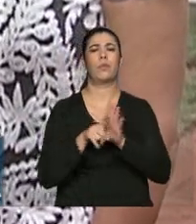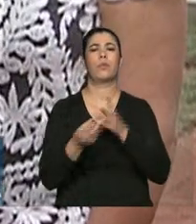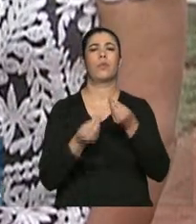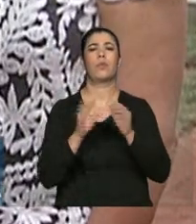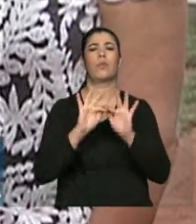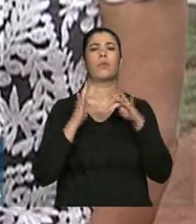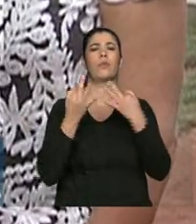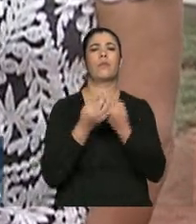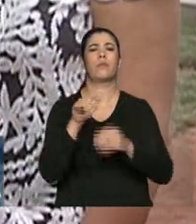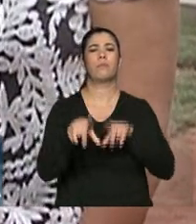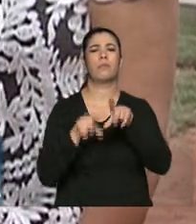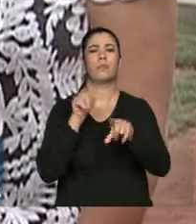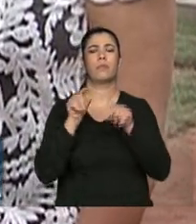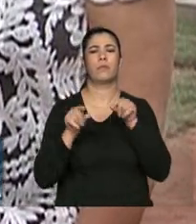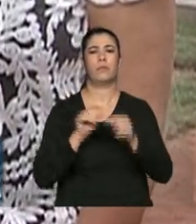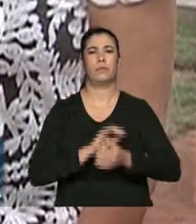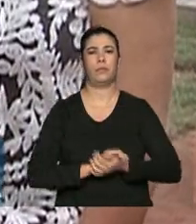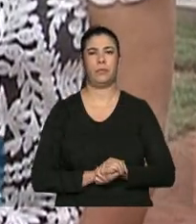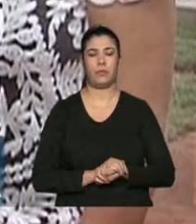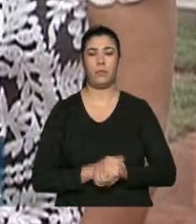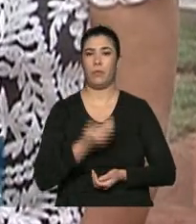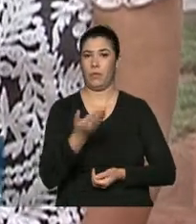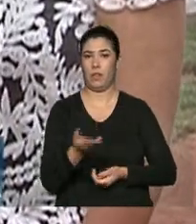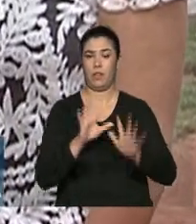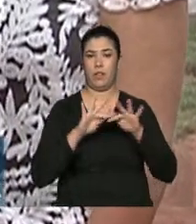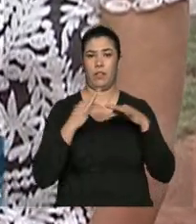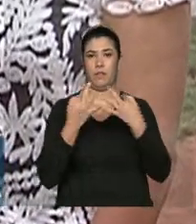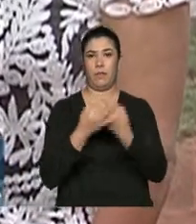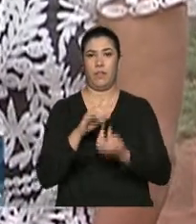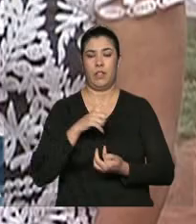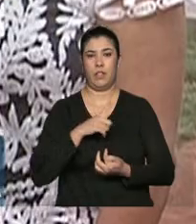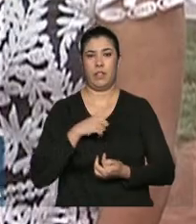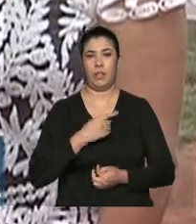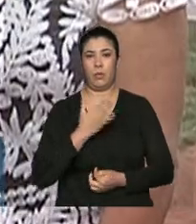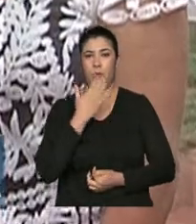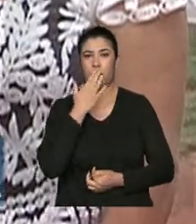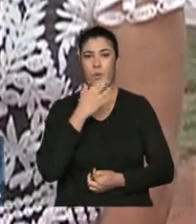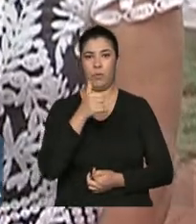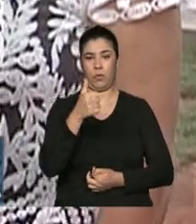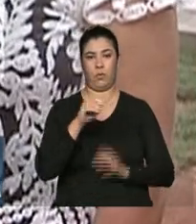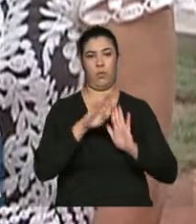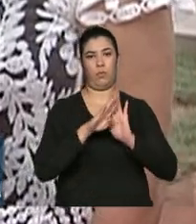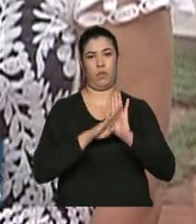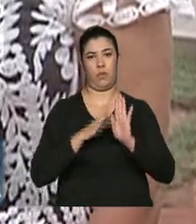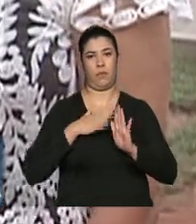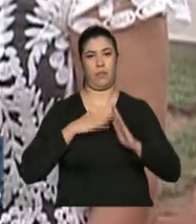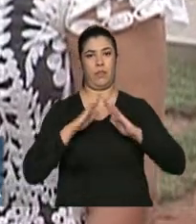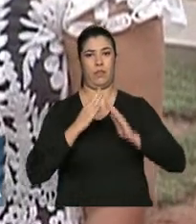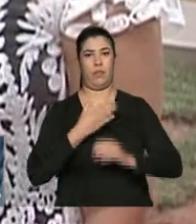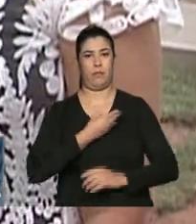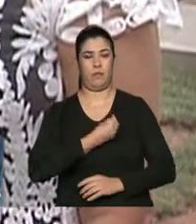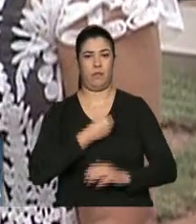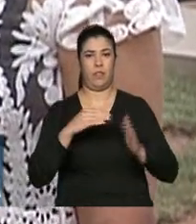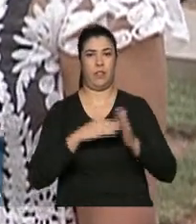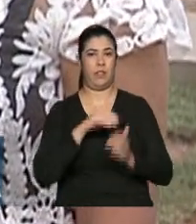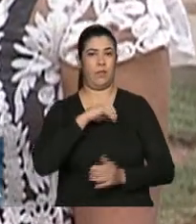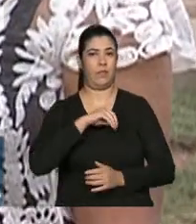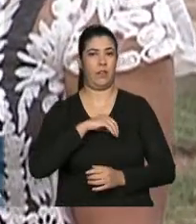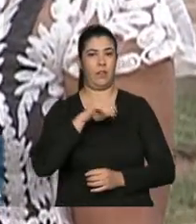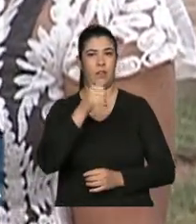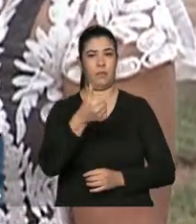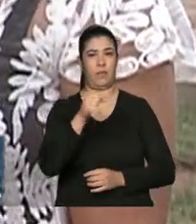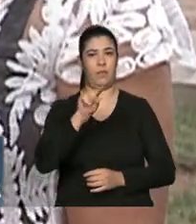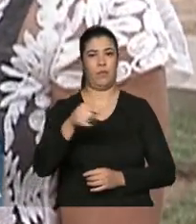foram selecionadas? Essas famílias atendem a faixa 1 do programa Minha Casa Minha Vida. São as famílias que têm até R$ 1.600